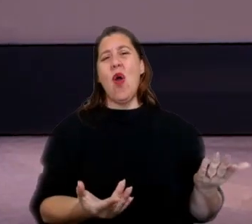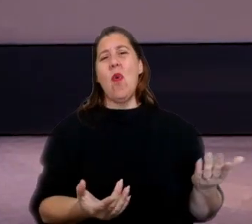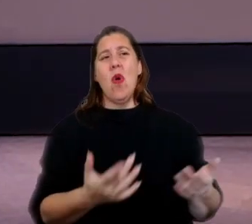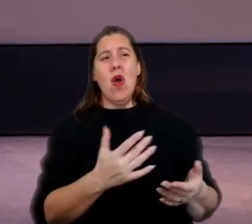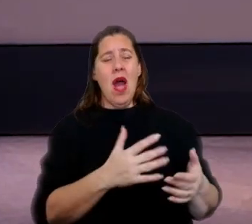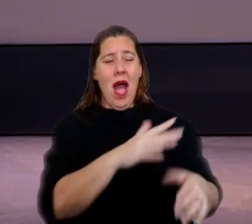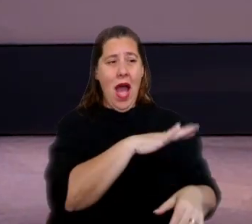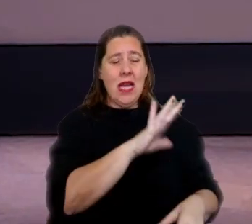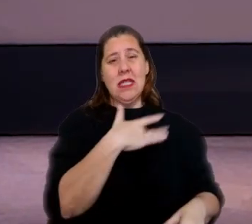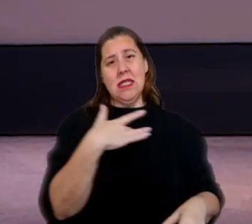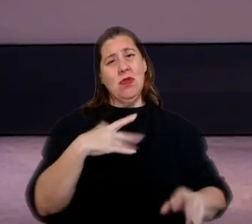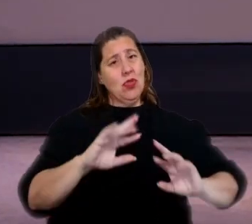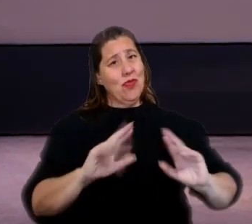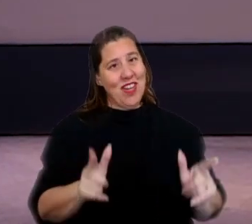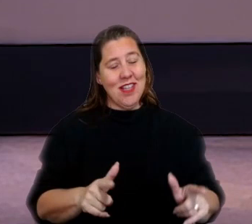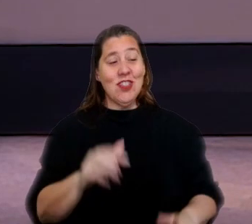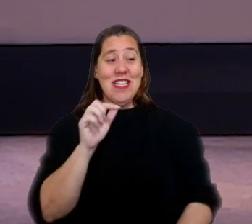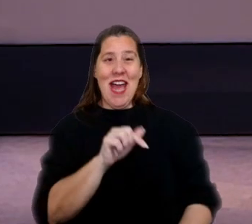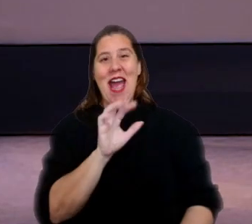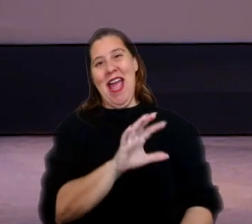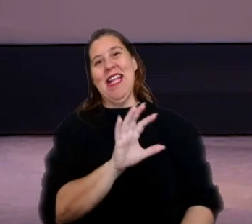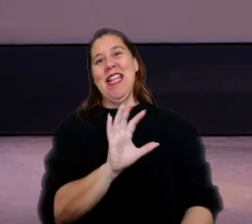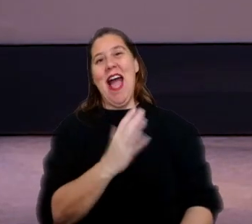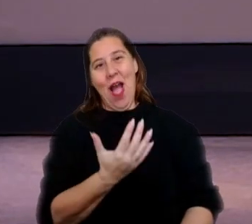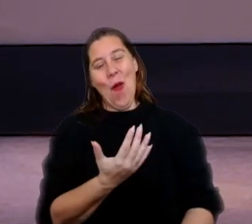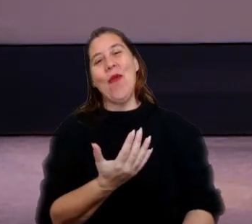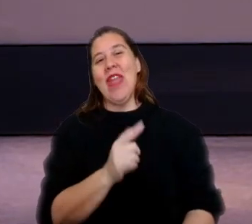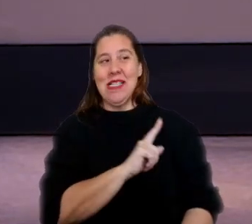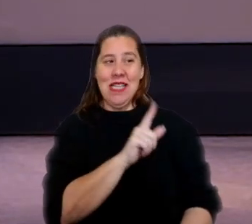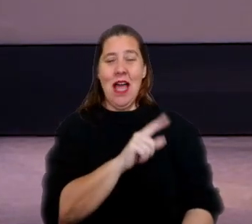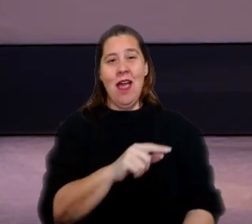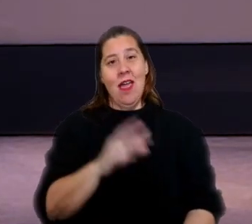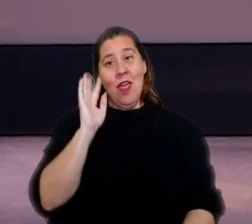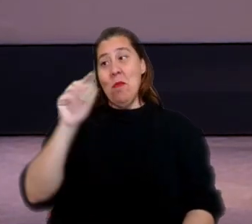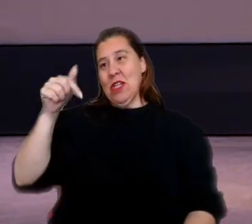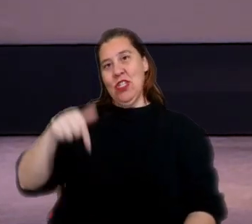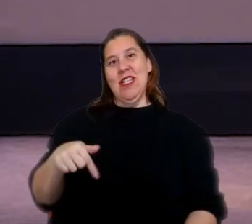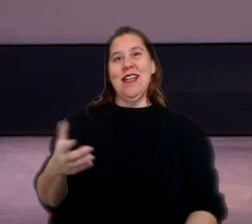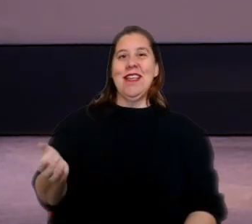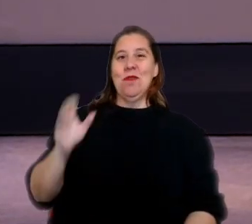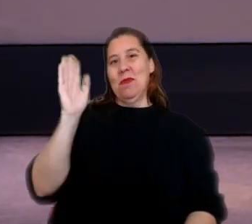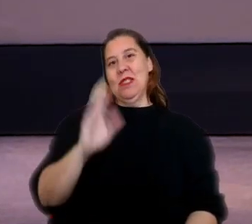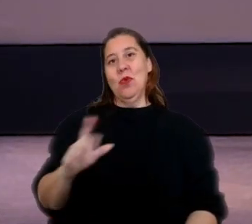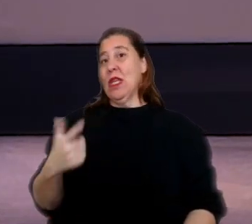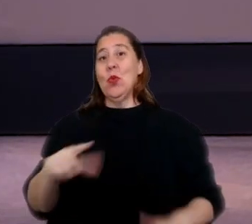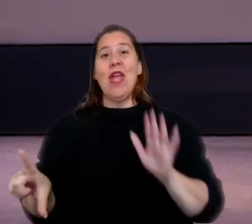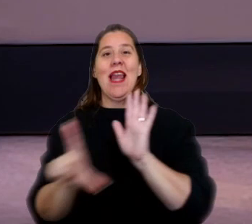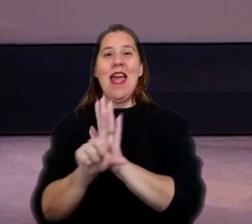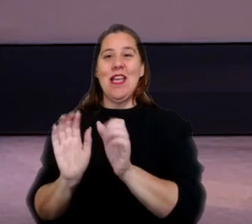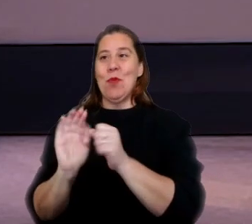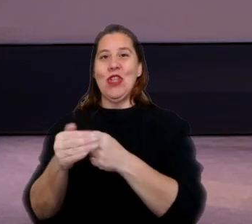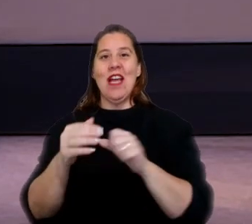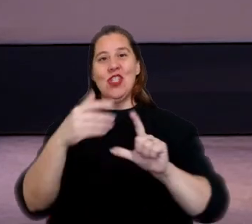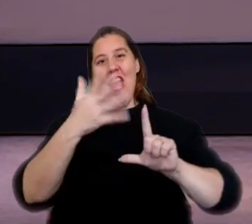saúde fortificado, e ainda assim, as situações como essa acontecem lá, que dirá em países, sei lá, que nem tem leis que